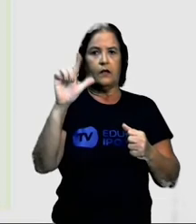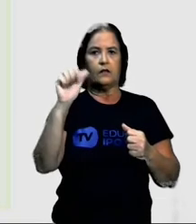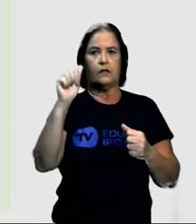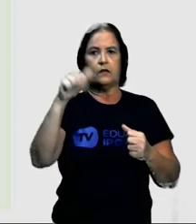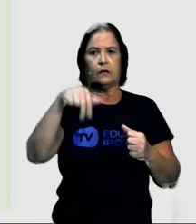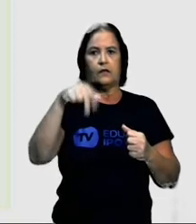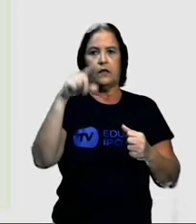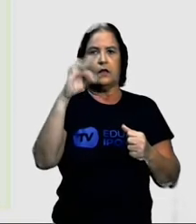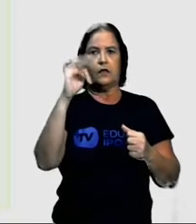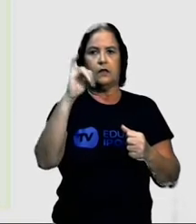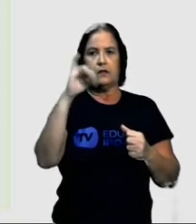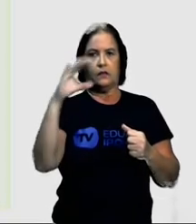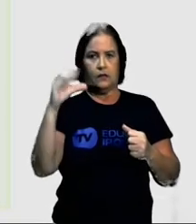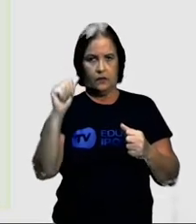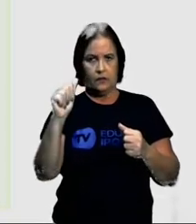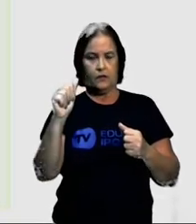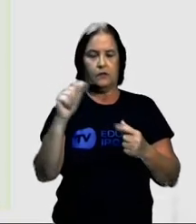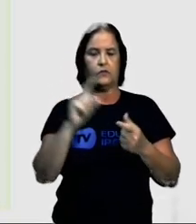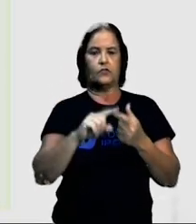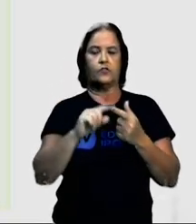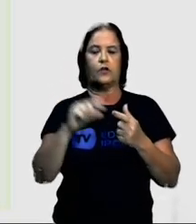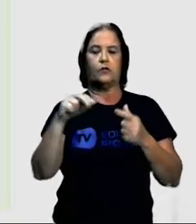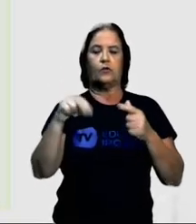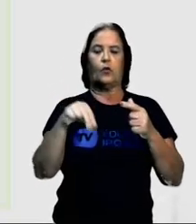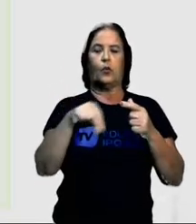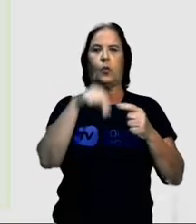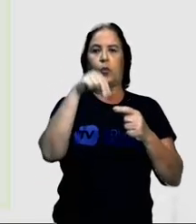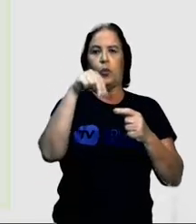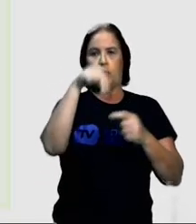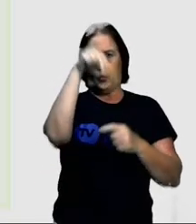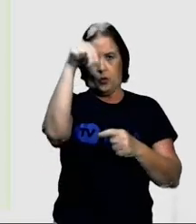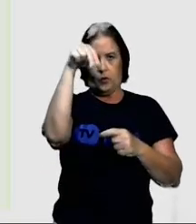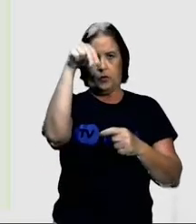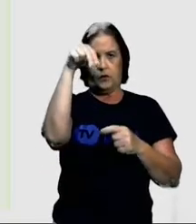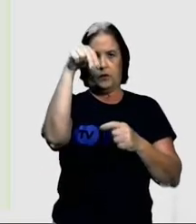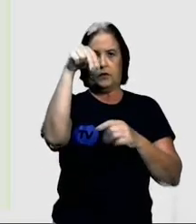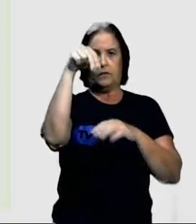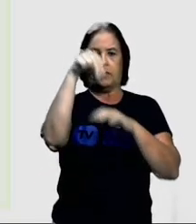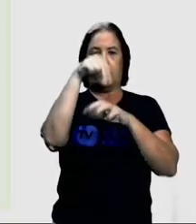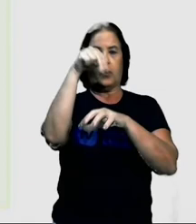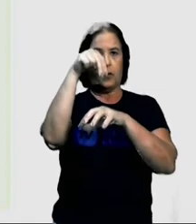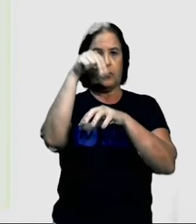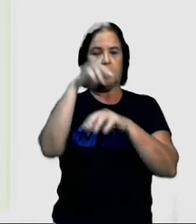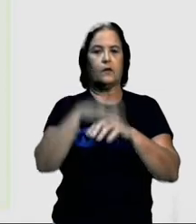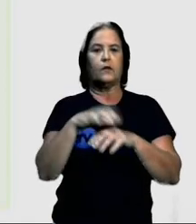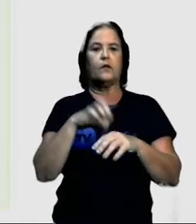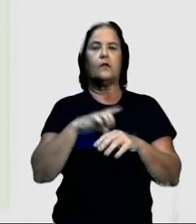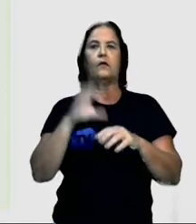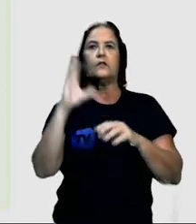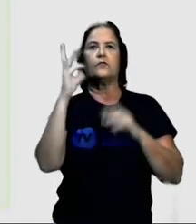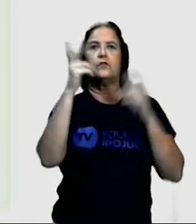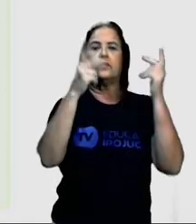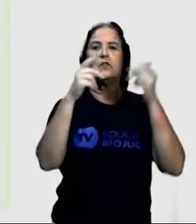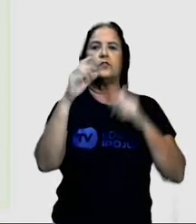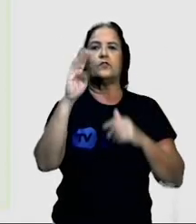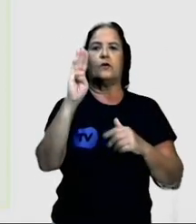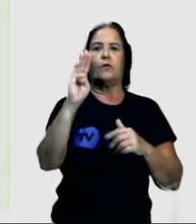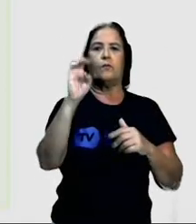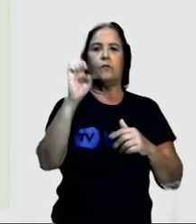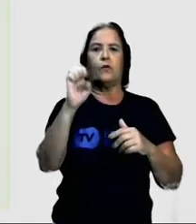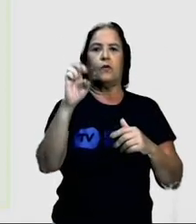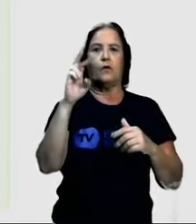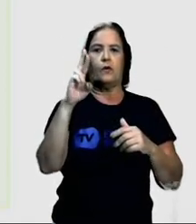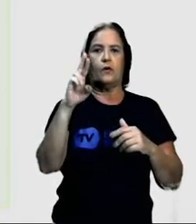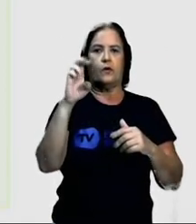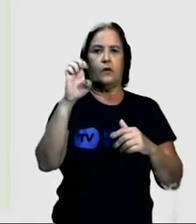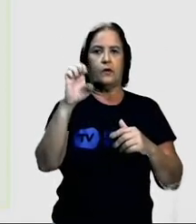norte do continente, a gente tem as florestas boreais e a gente tem as